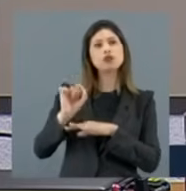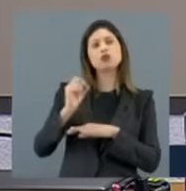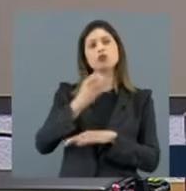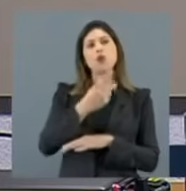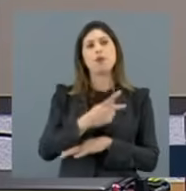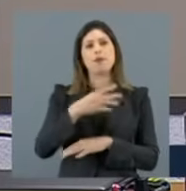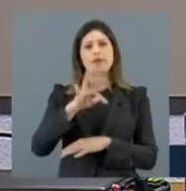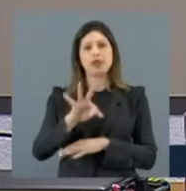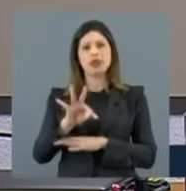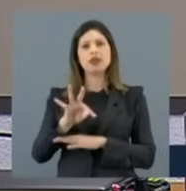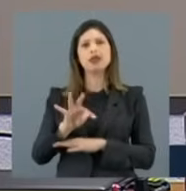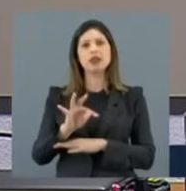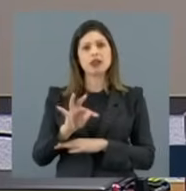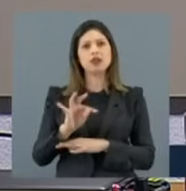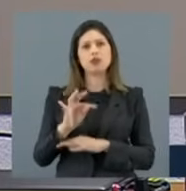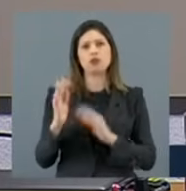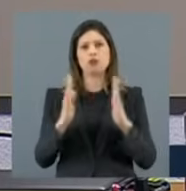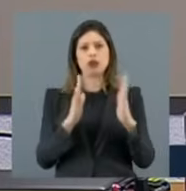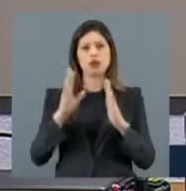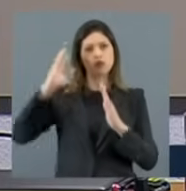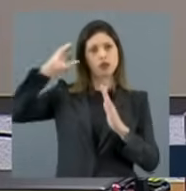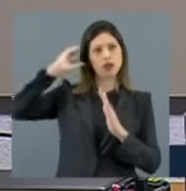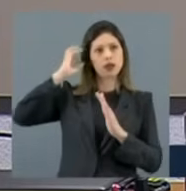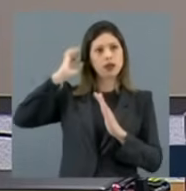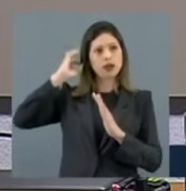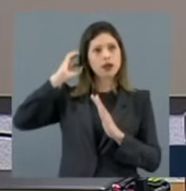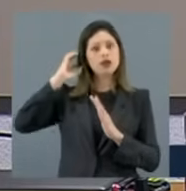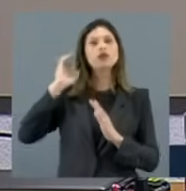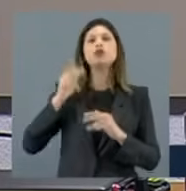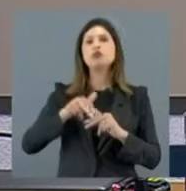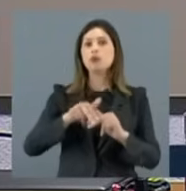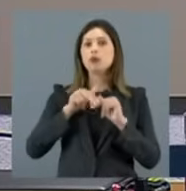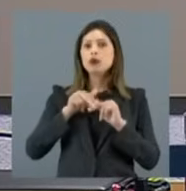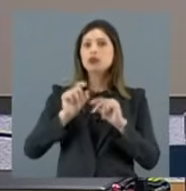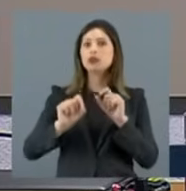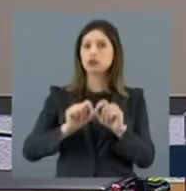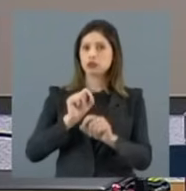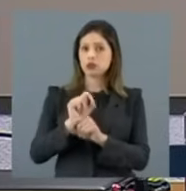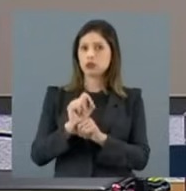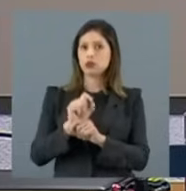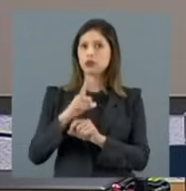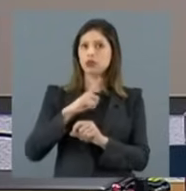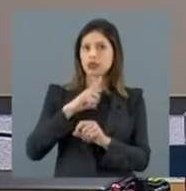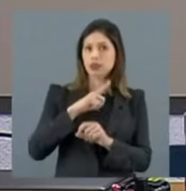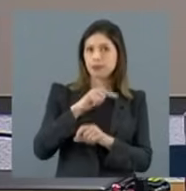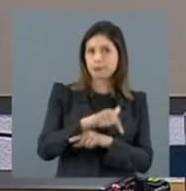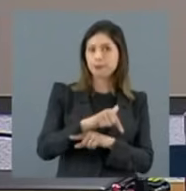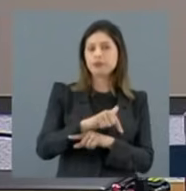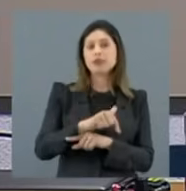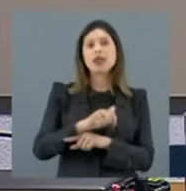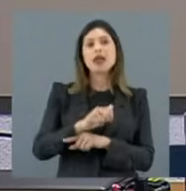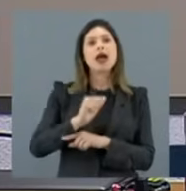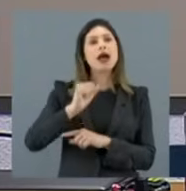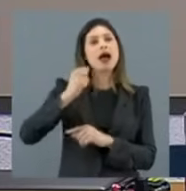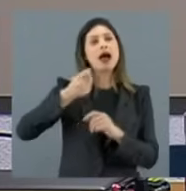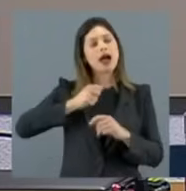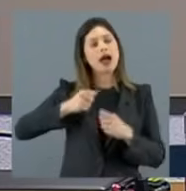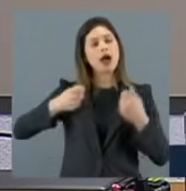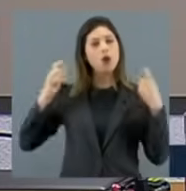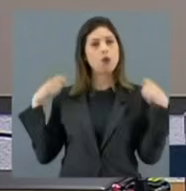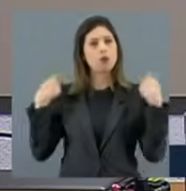nós analisamos, em cada rádio. Além disso, Alexandre de Moraes foi induzido ao erro, por assim